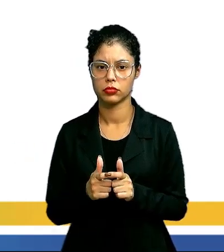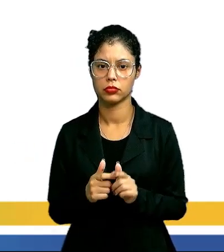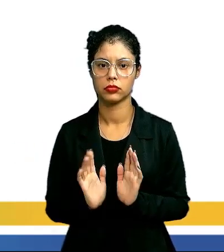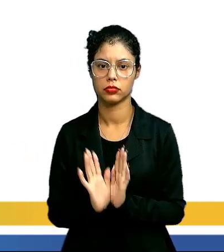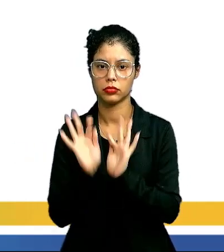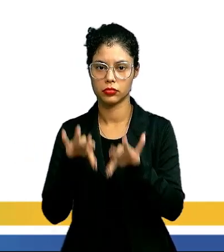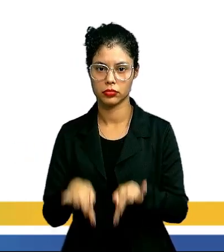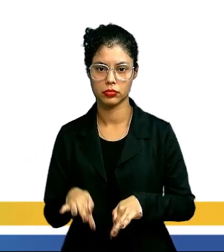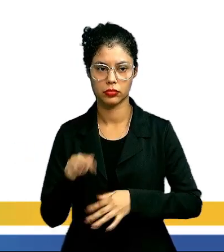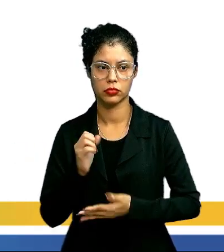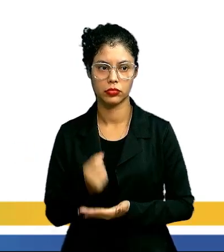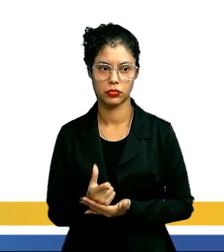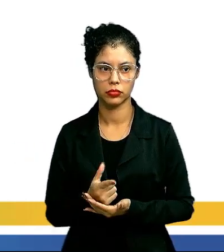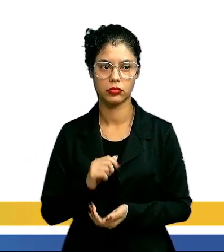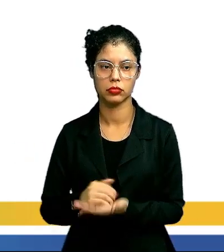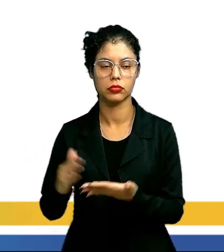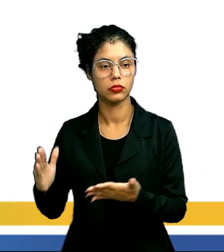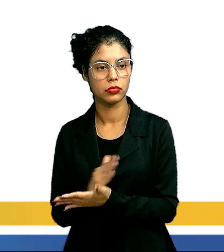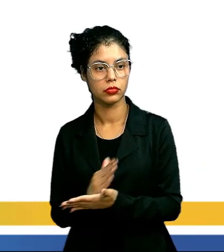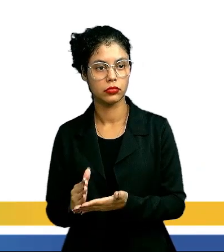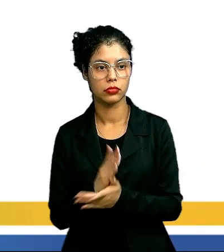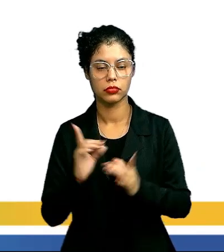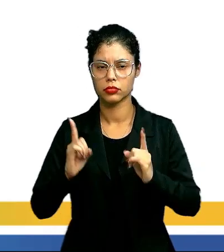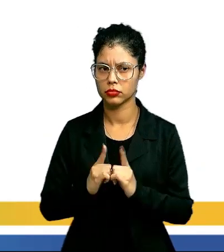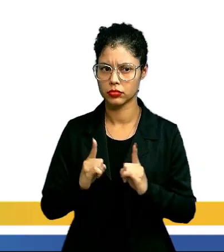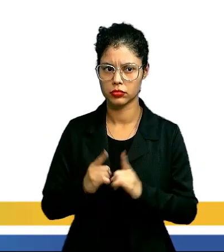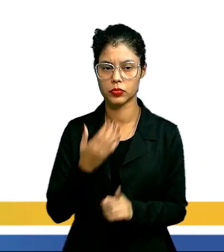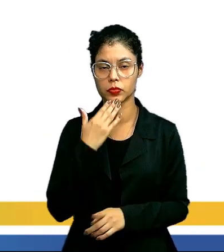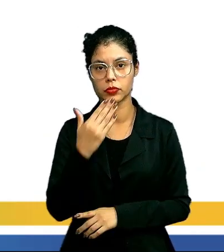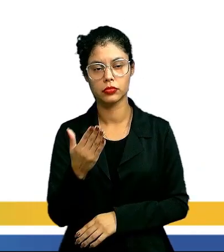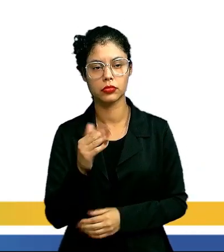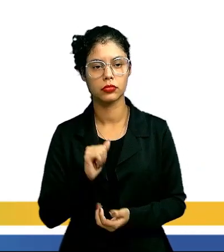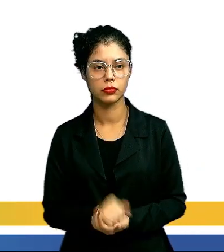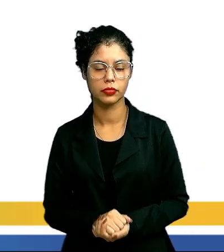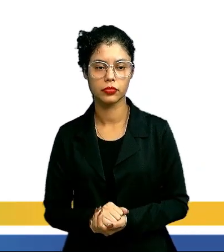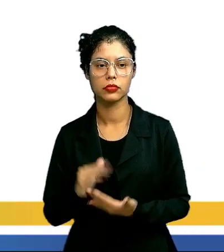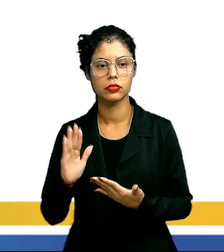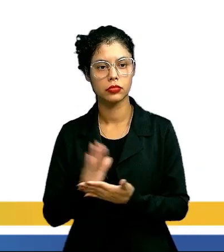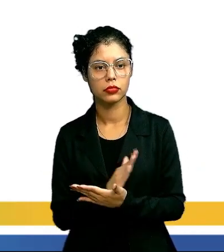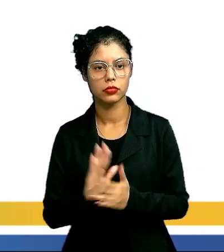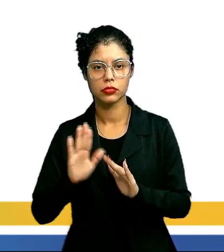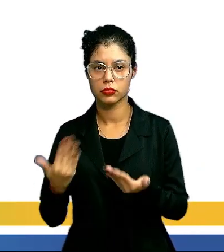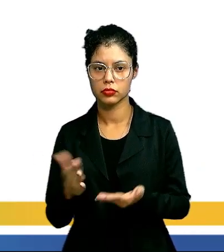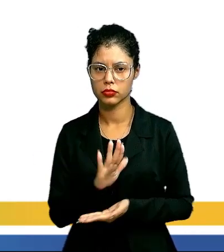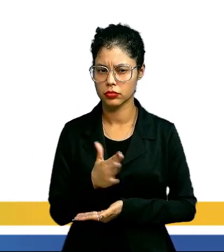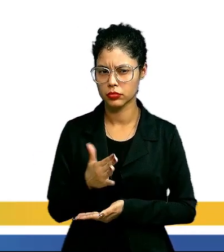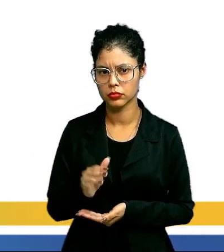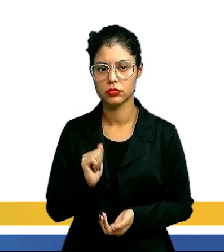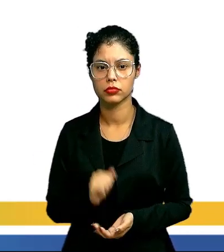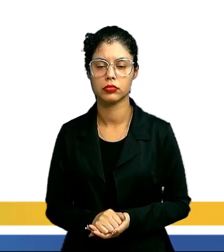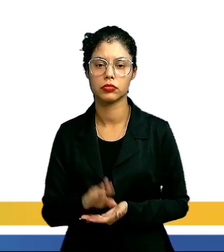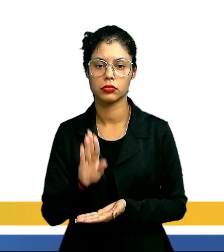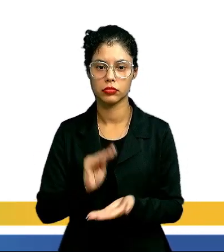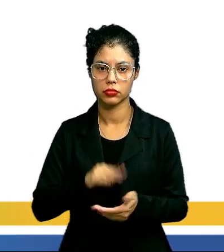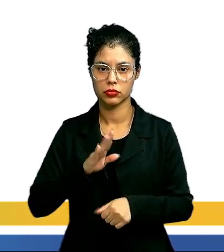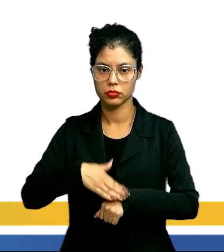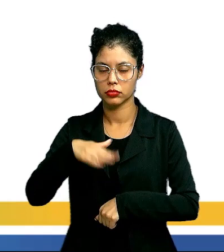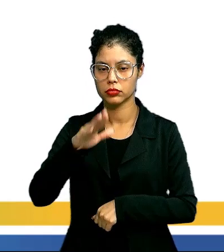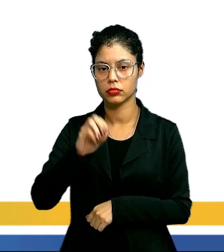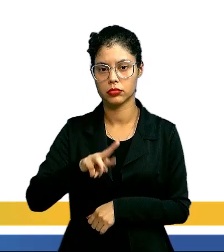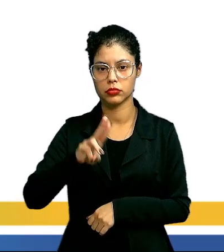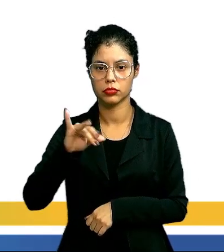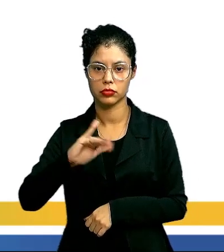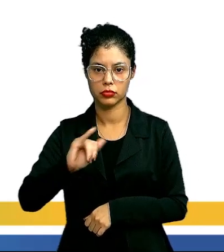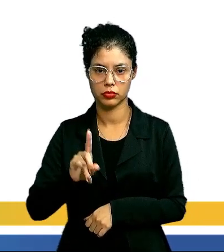diminuir o preço final caso algum cliente peça desconto Qual é aproximadamente o